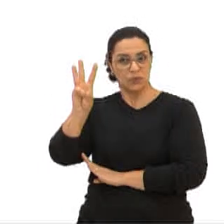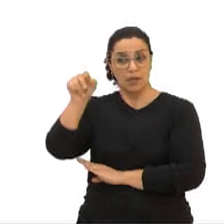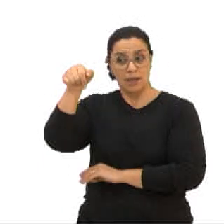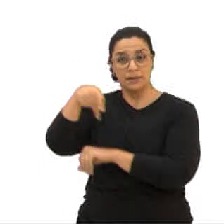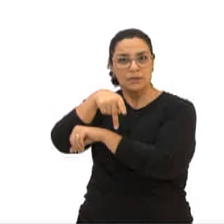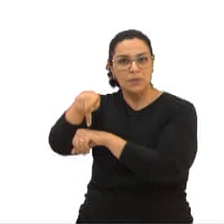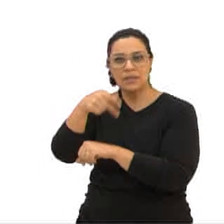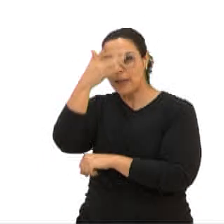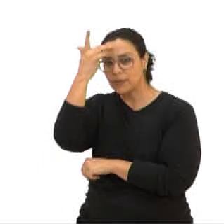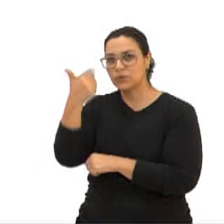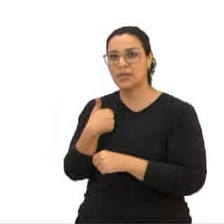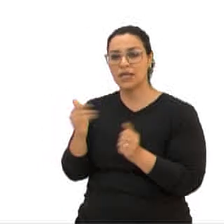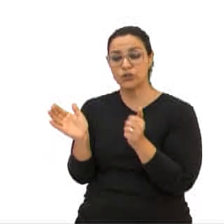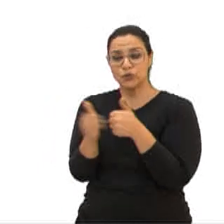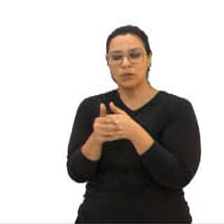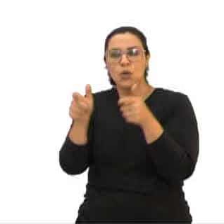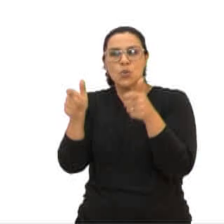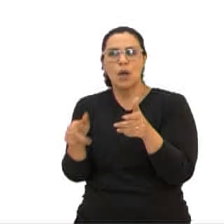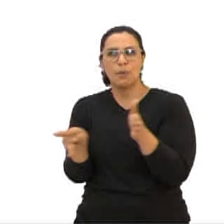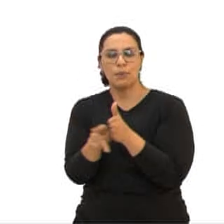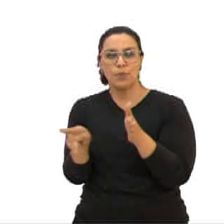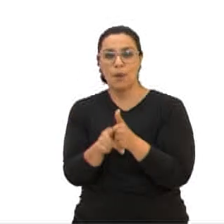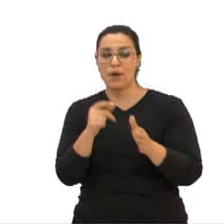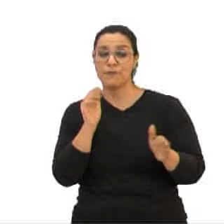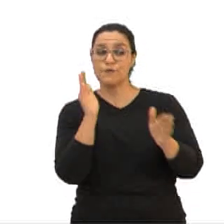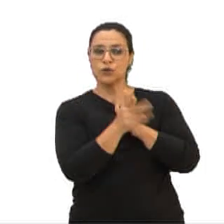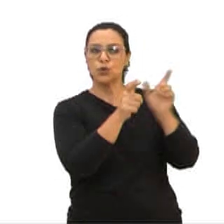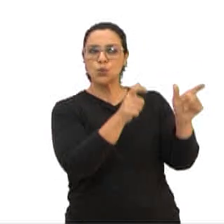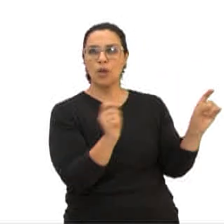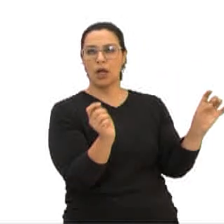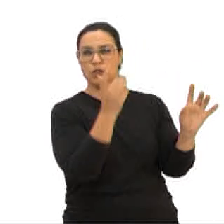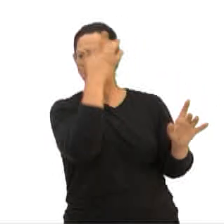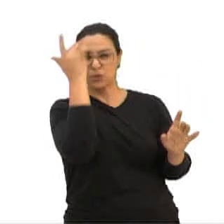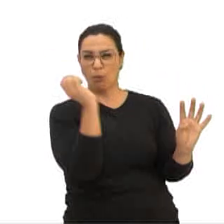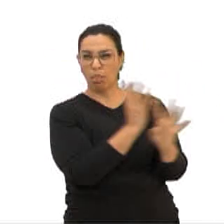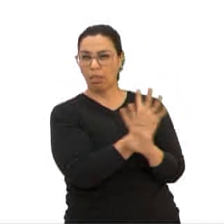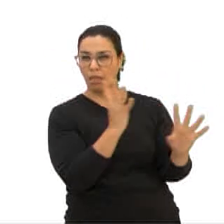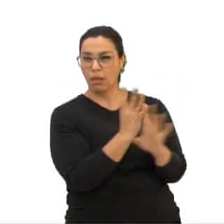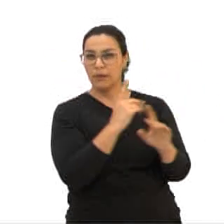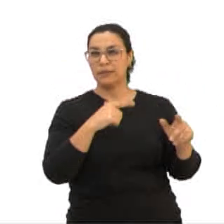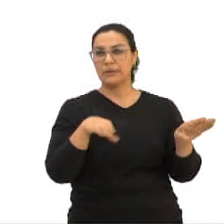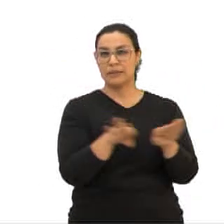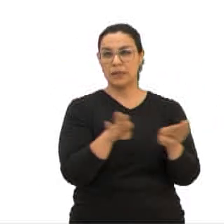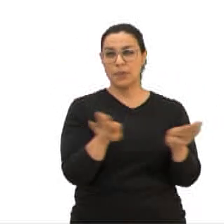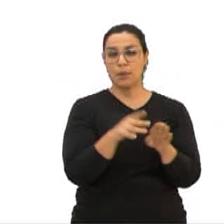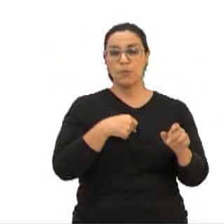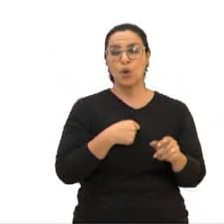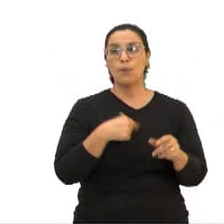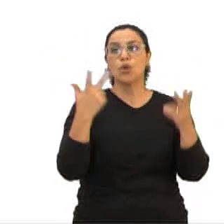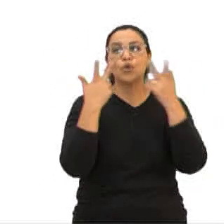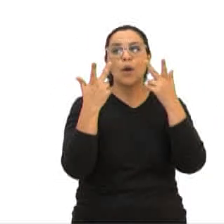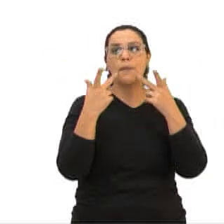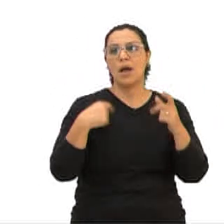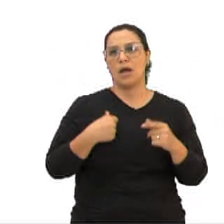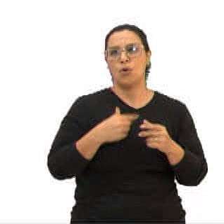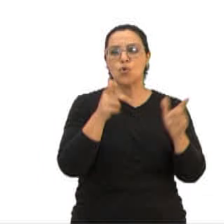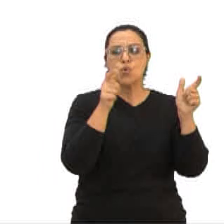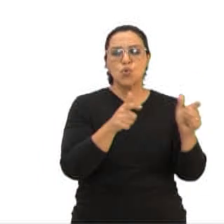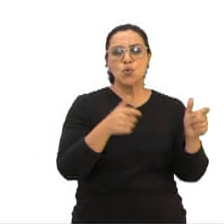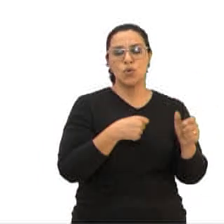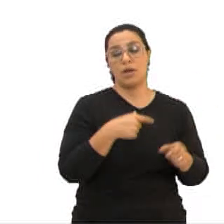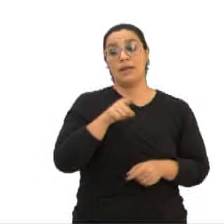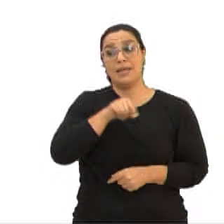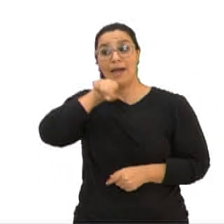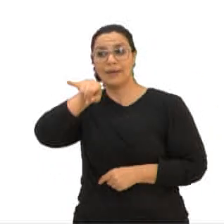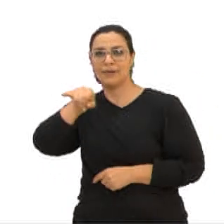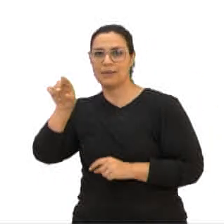país é para quem quer se refugiar, escapar dos lugares abarrotados e dos dos roteiros consagrados e aproveitar o